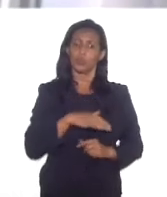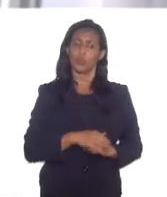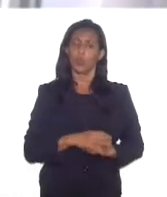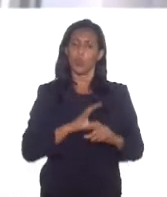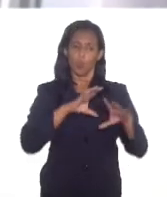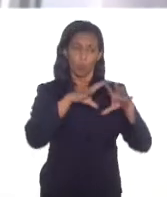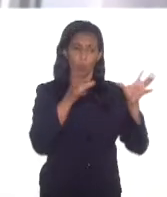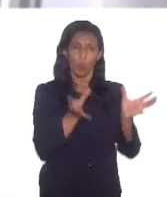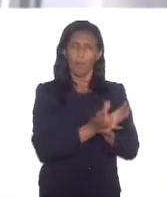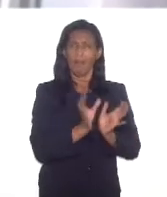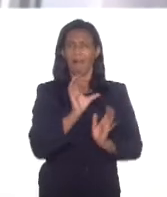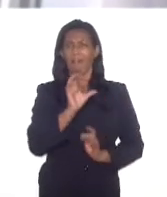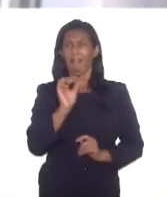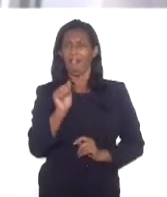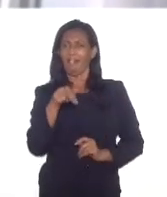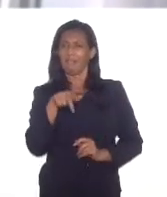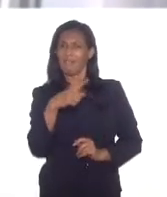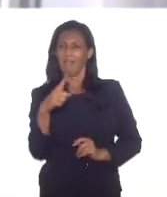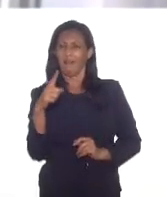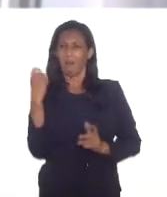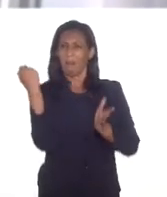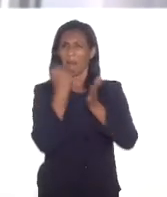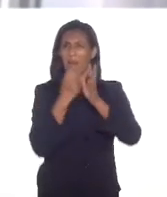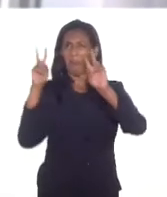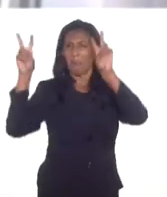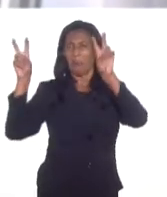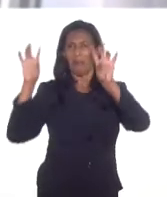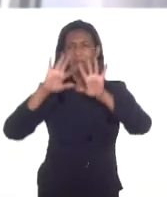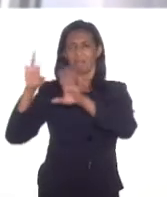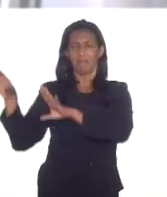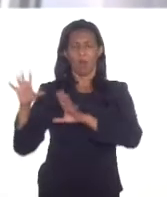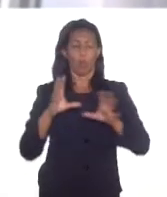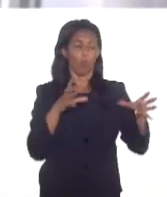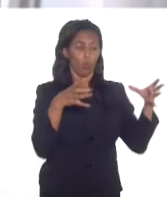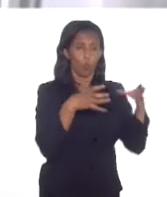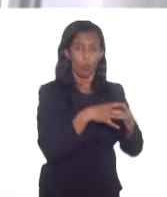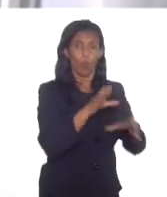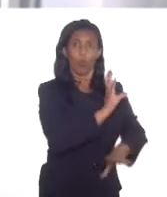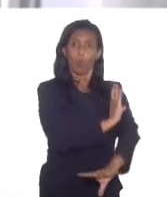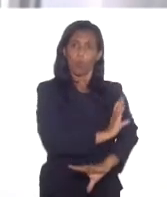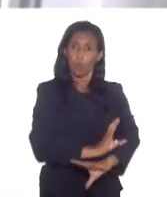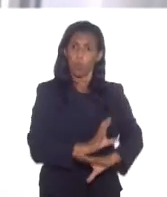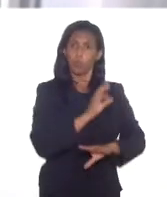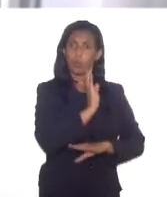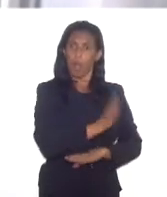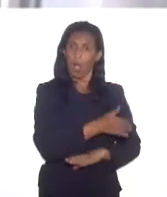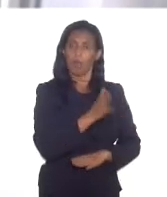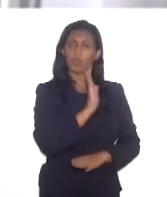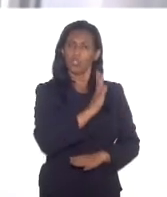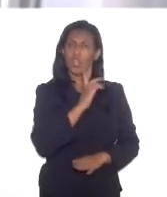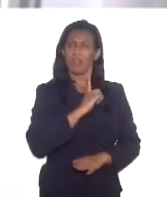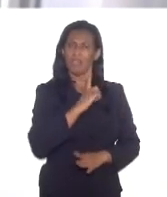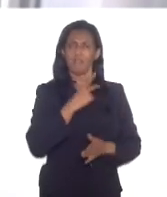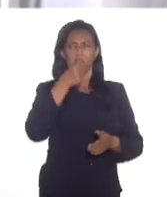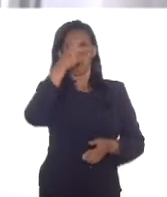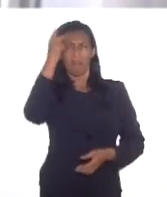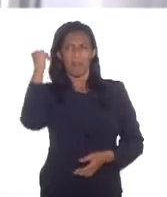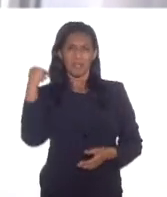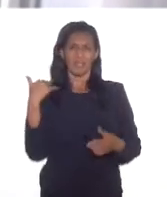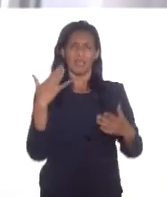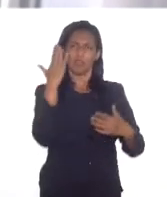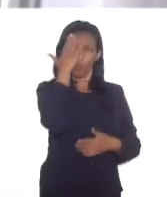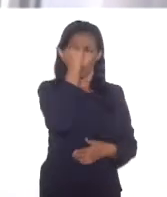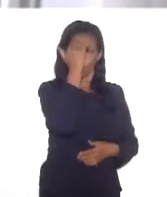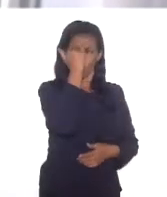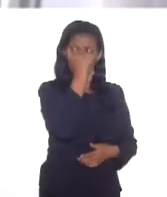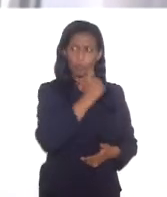cultural, não mais o Canecão, porque o Canecão era uma marca de fantasia, mas o equipamento cultural que já teve no passado ali com muito sucesso e,